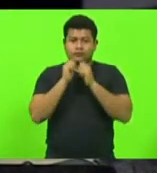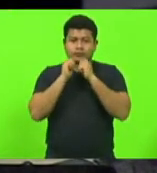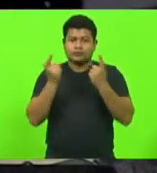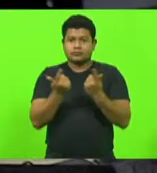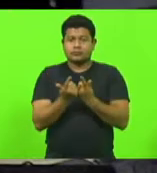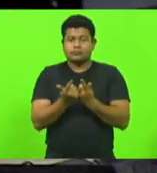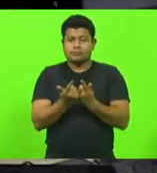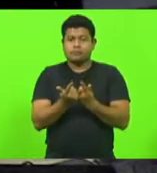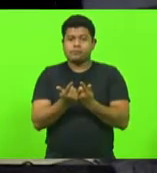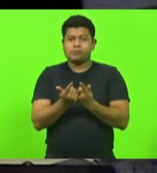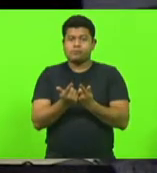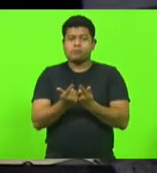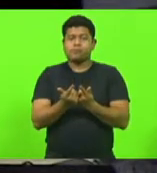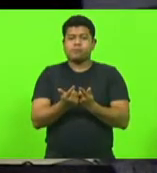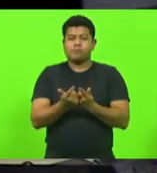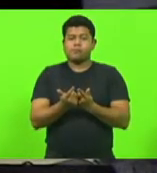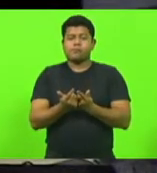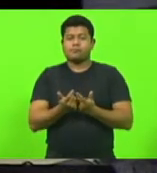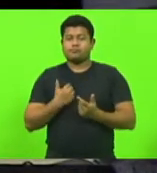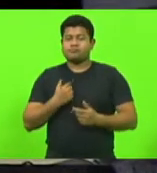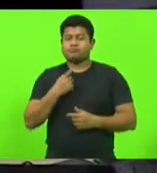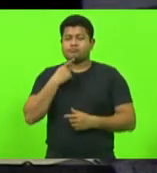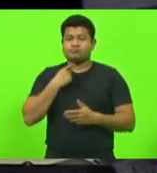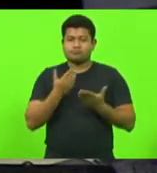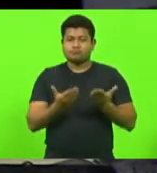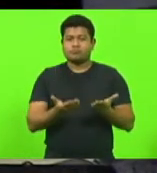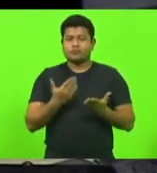Legislativa, e desejá-lo aí